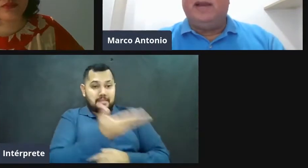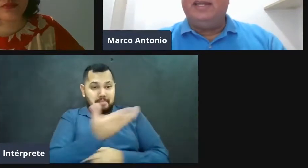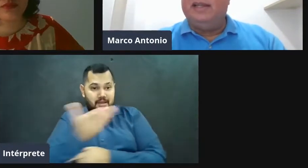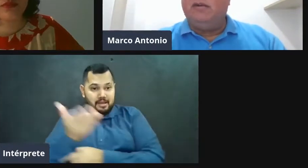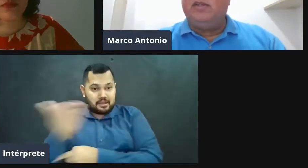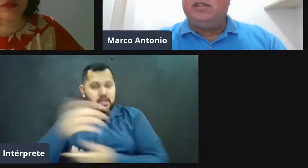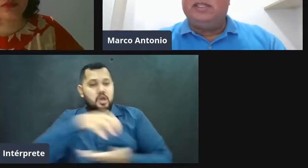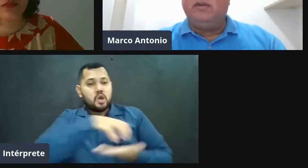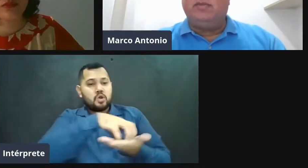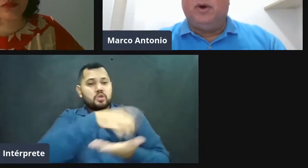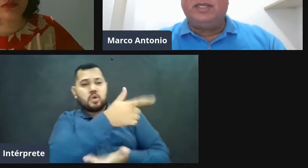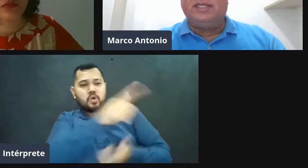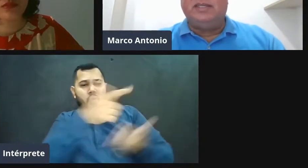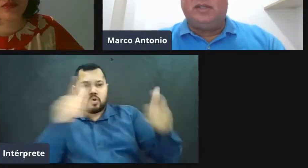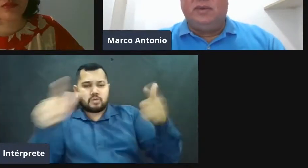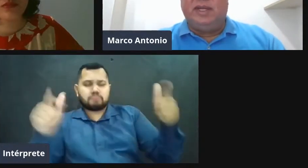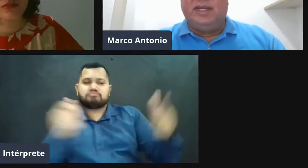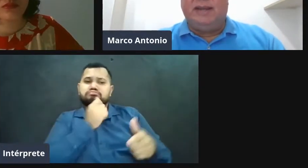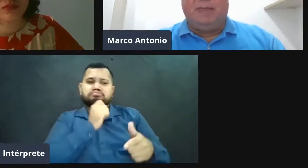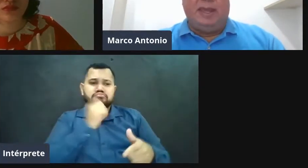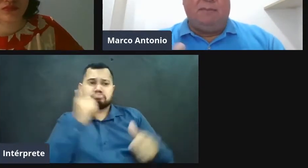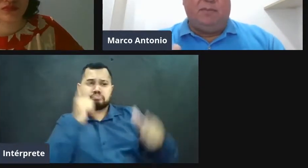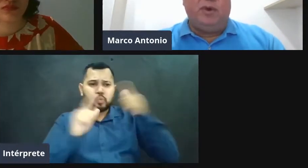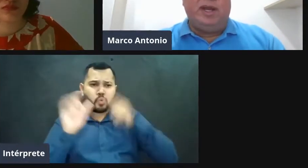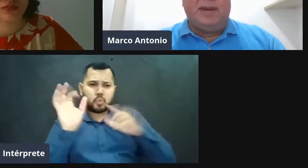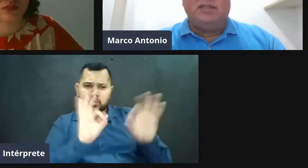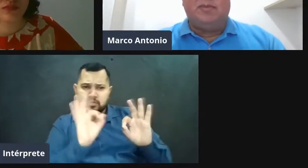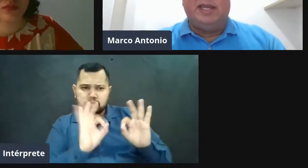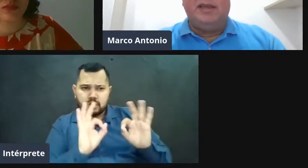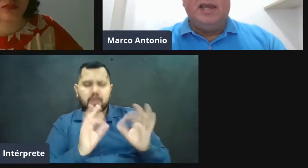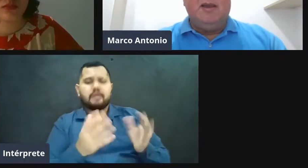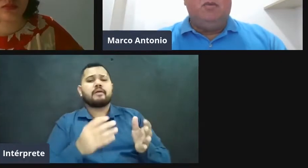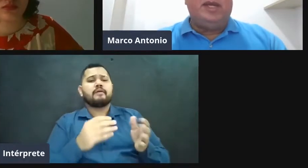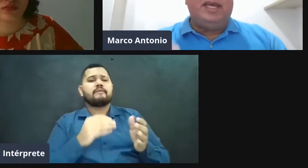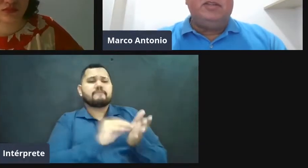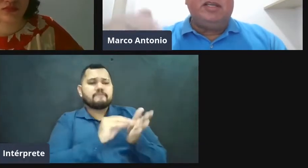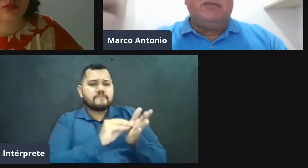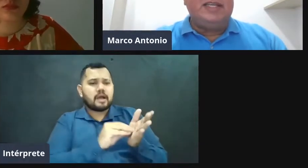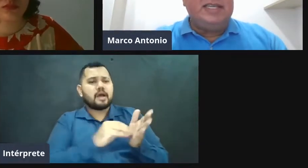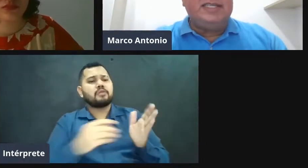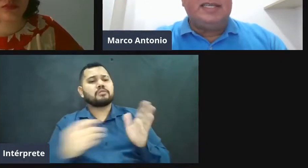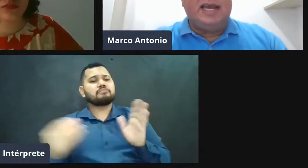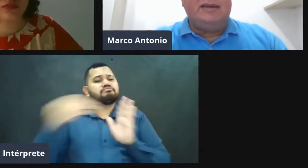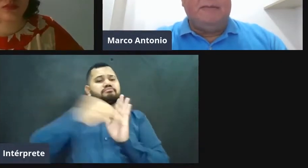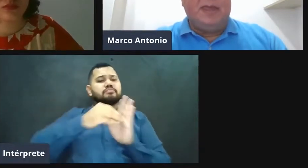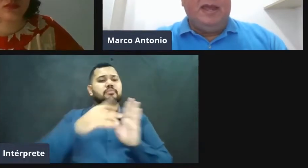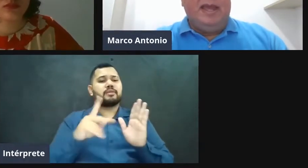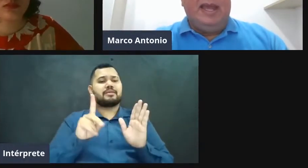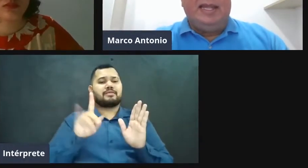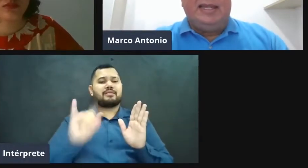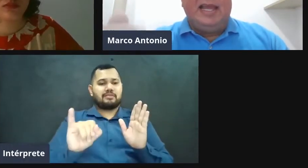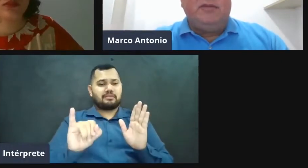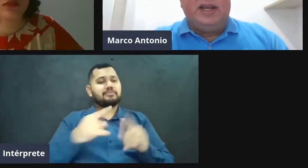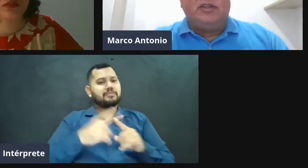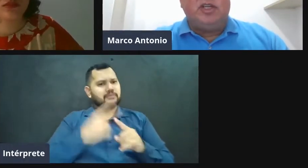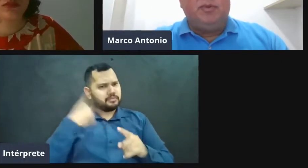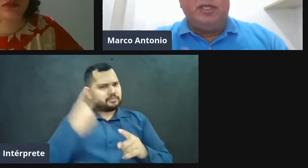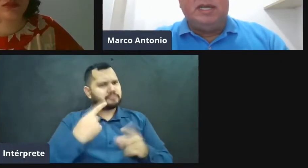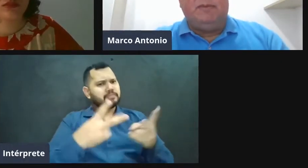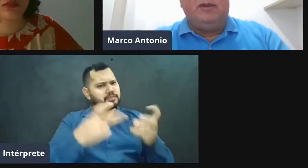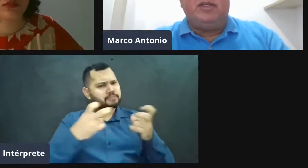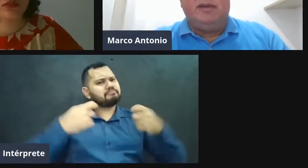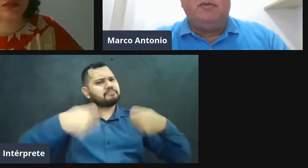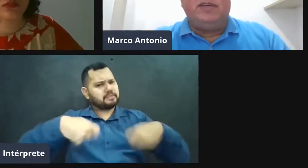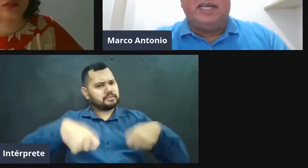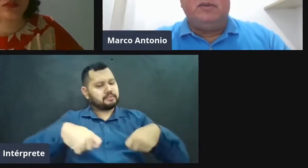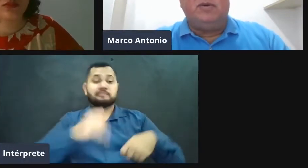por algum motivo, ainda não estão dispostas, não estão ainda programadas no PDI, porque isso já se faz necessário. Tem